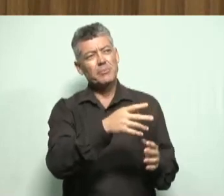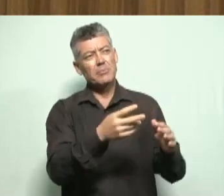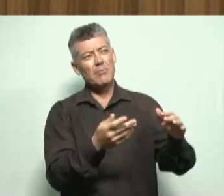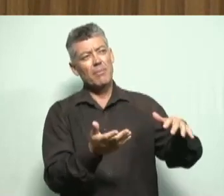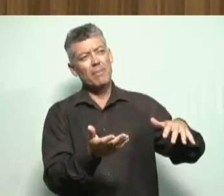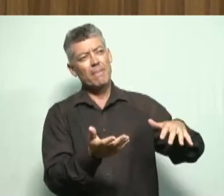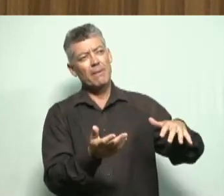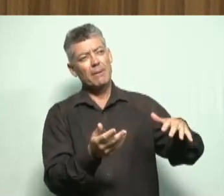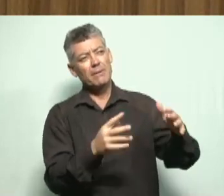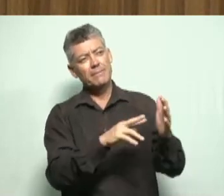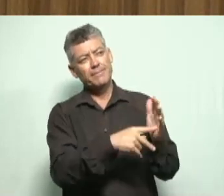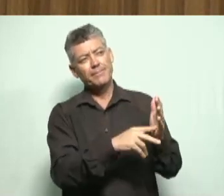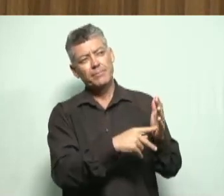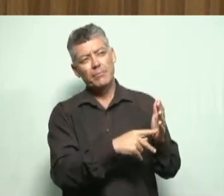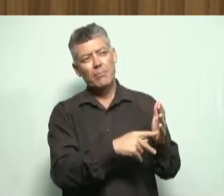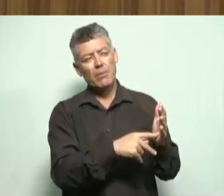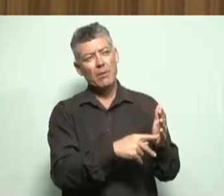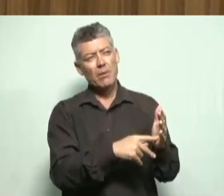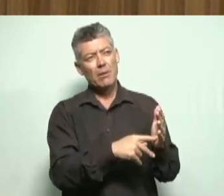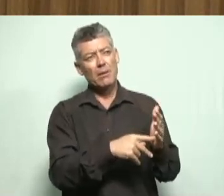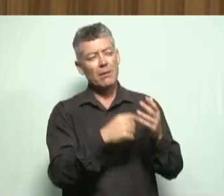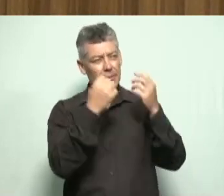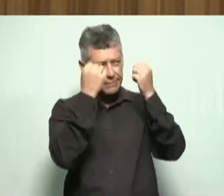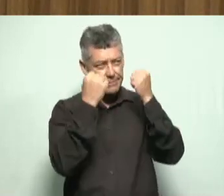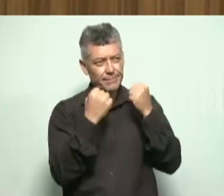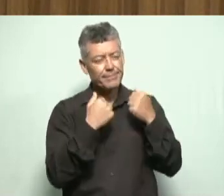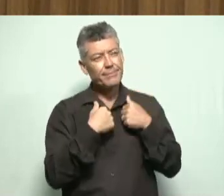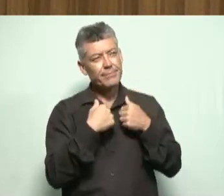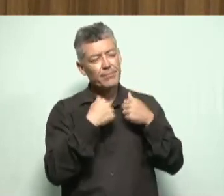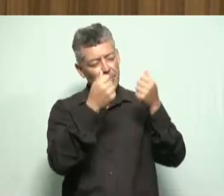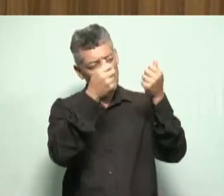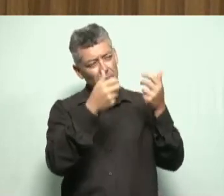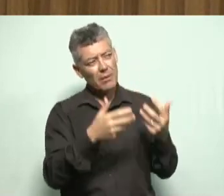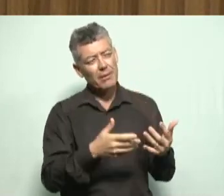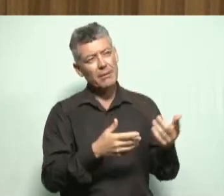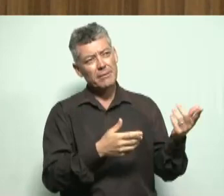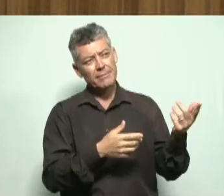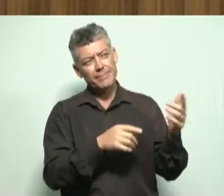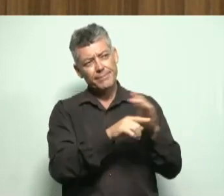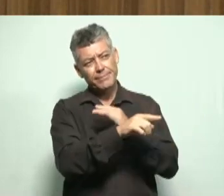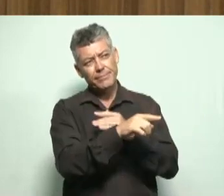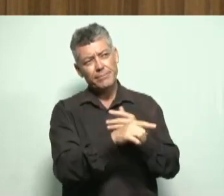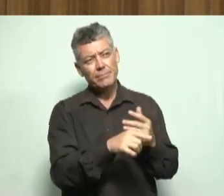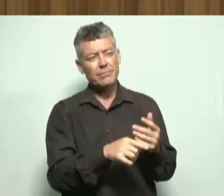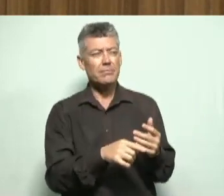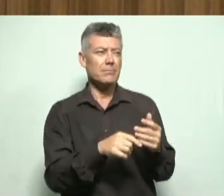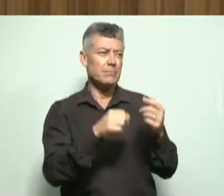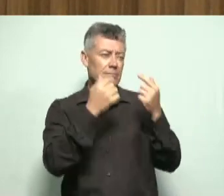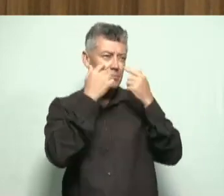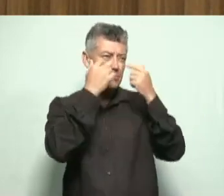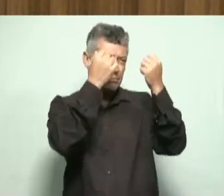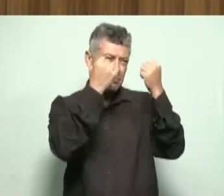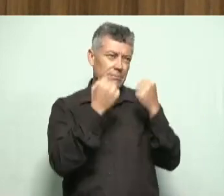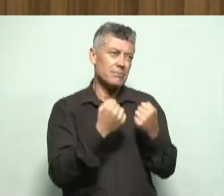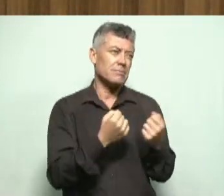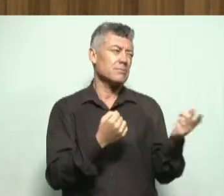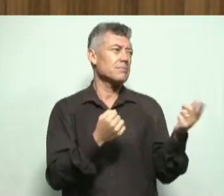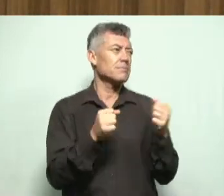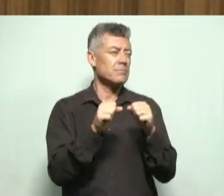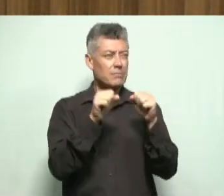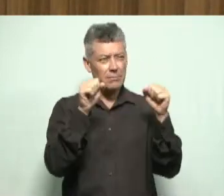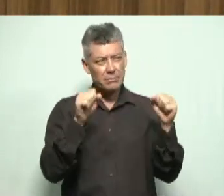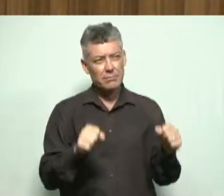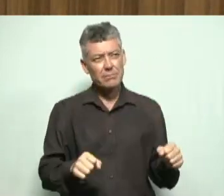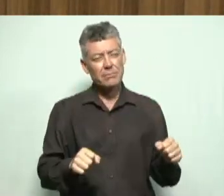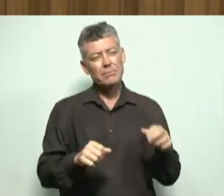E a explicação que ele deu à imprensa, não, eu fui lá explicar ao cara, ao bichinho, vereador Ranieri, como é que funciona o sistema